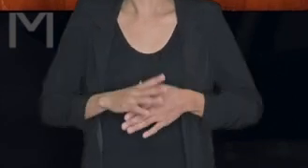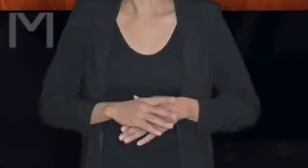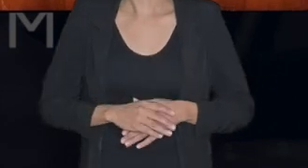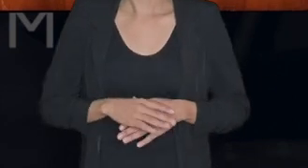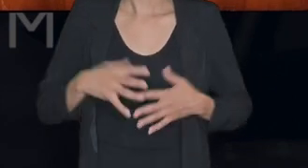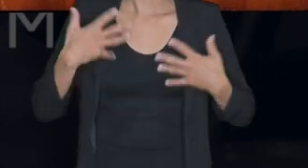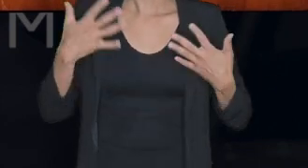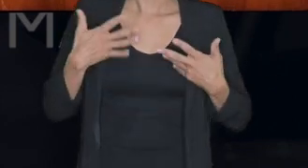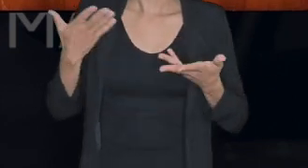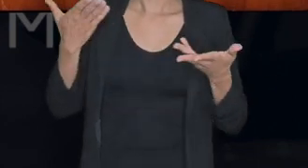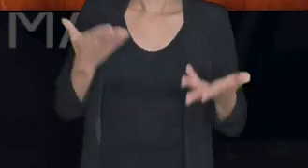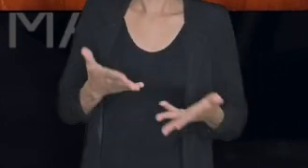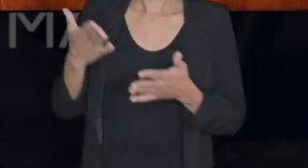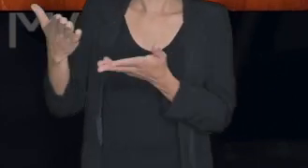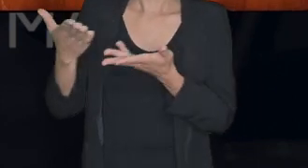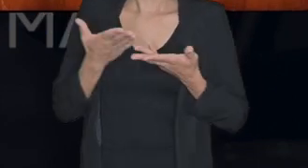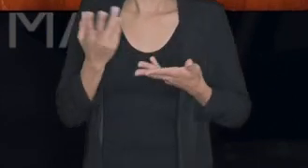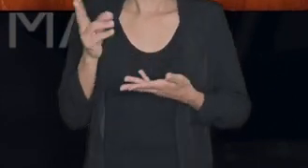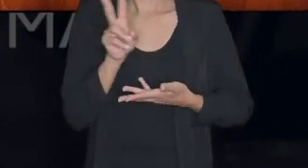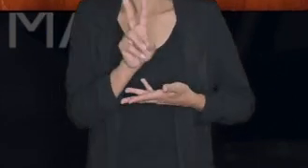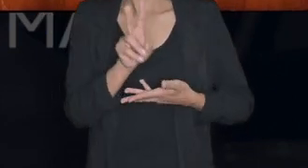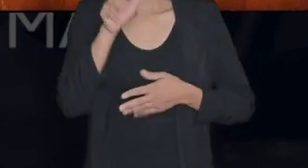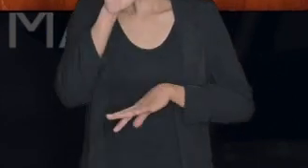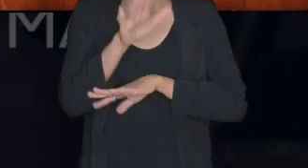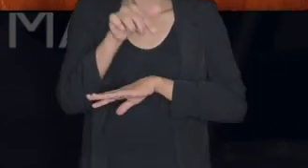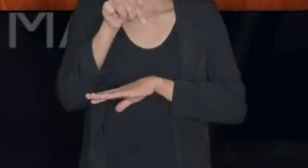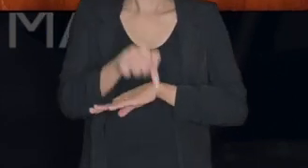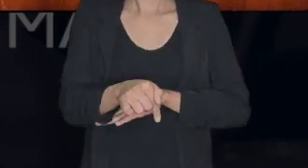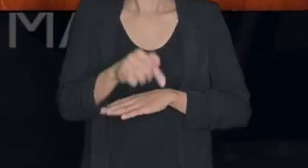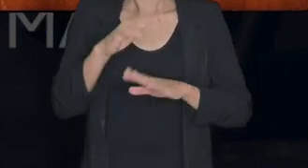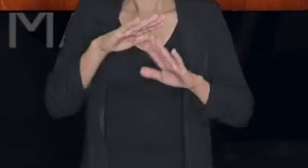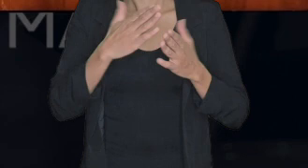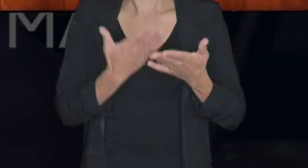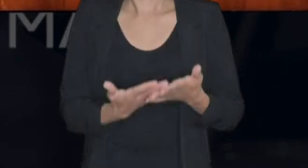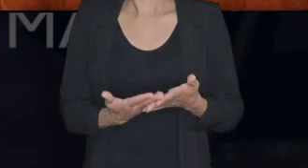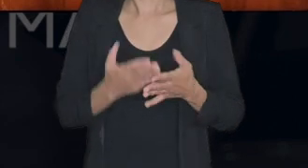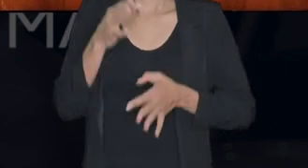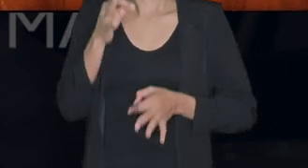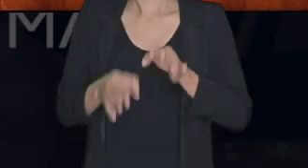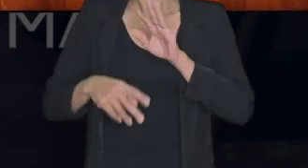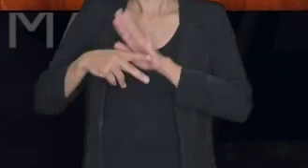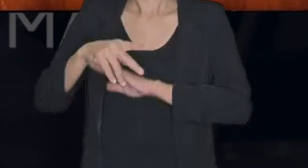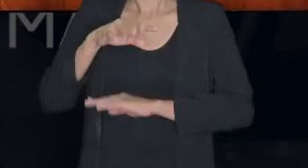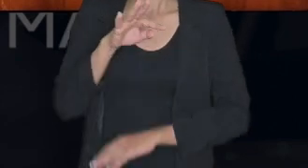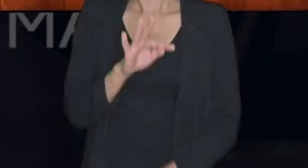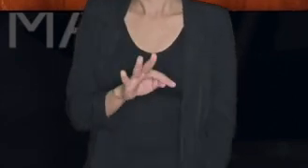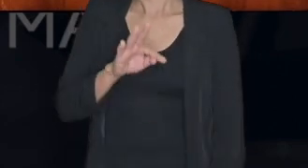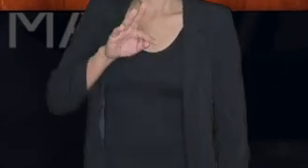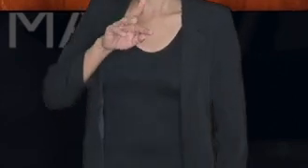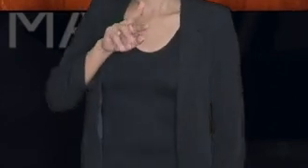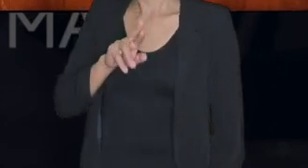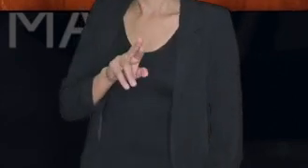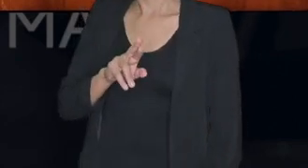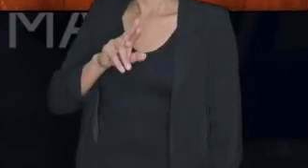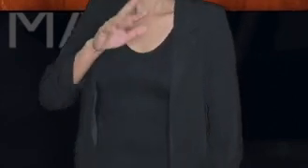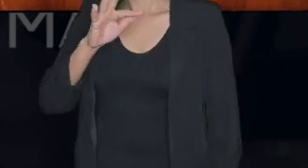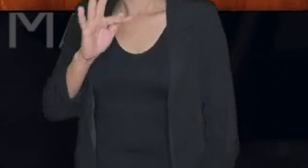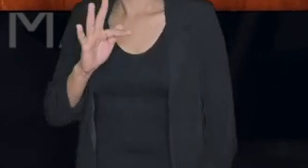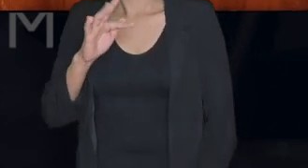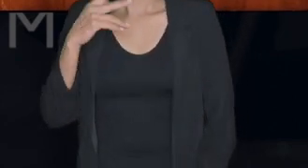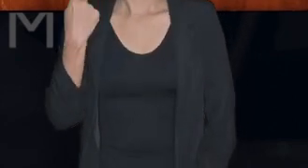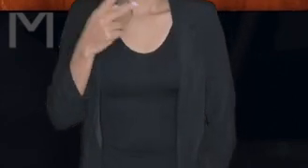recebemos nesta tarde aqui na Escola de Magistrados do Tribunal Regional Federal da Terceira Região e agradecemos